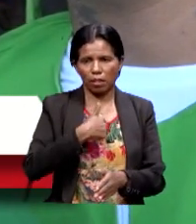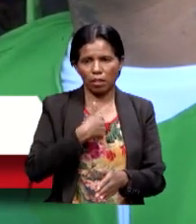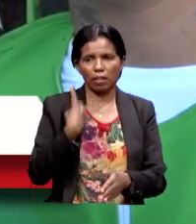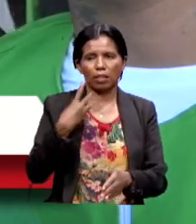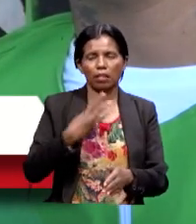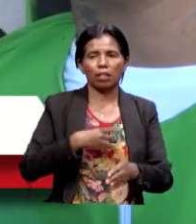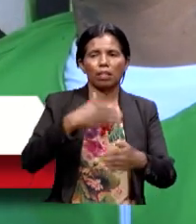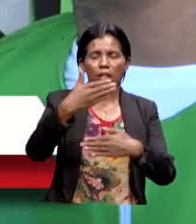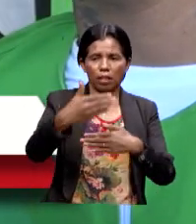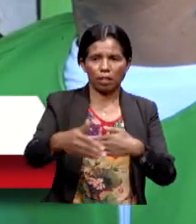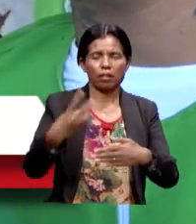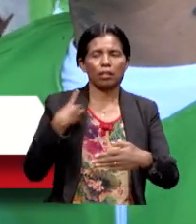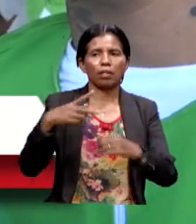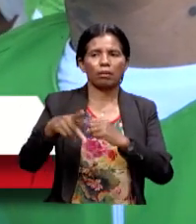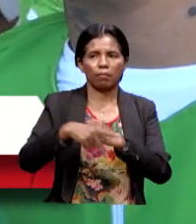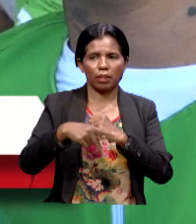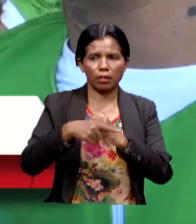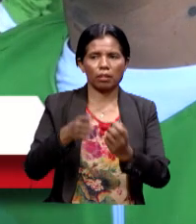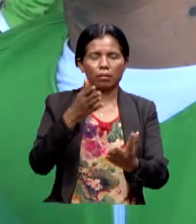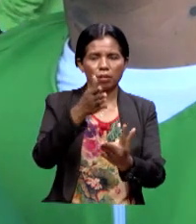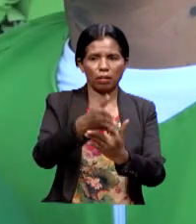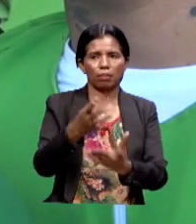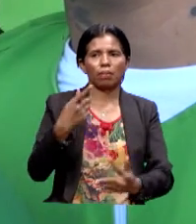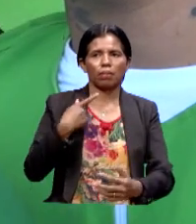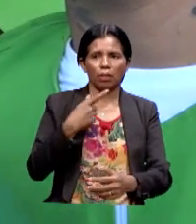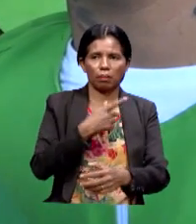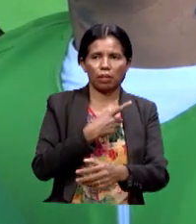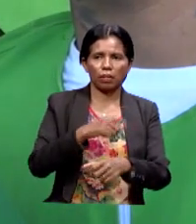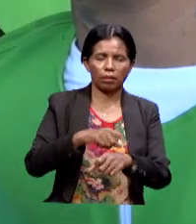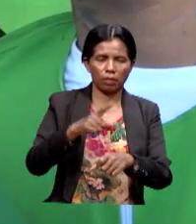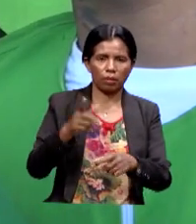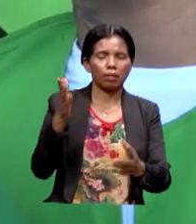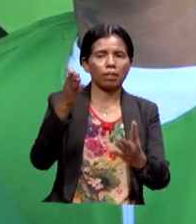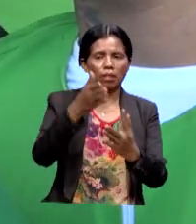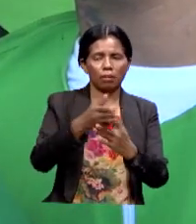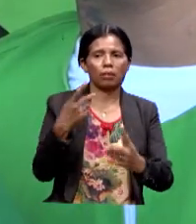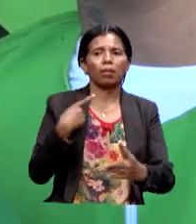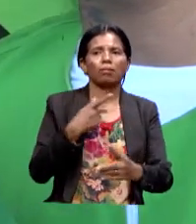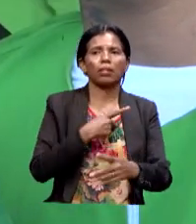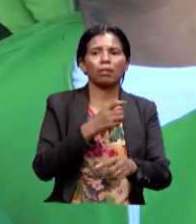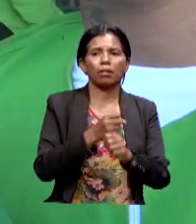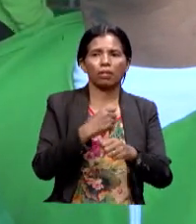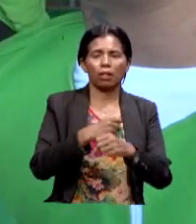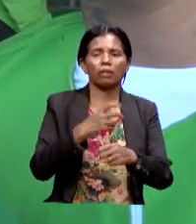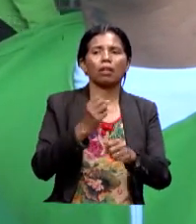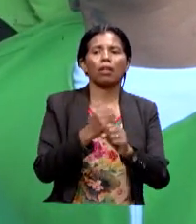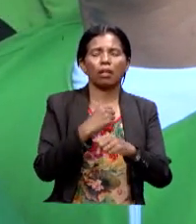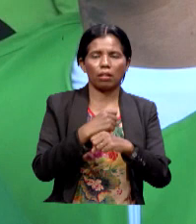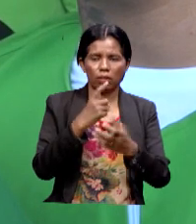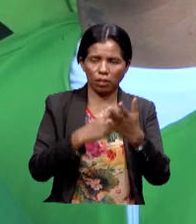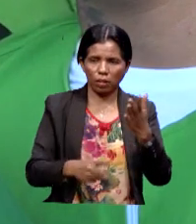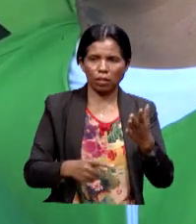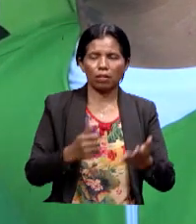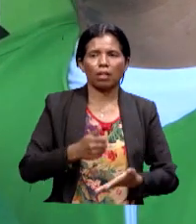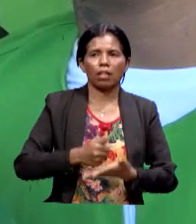ultrapassa, viabiliza e tem partido para a Tama e o Parlamento. Ba parlamento para atual saída. Ba parlamento para atu